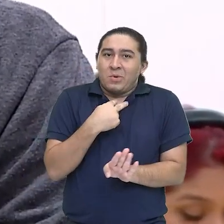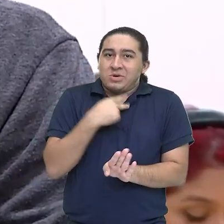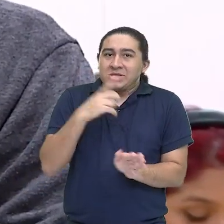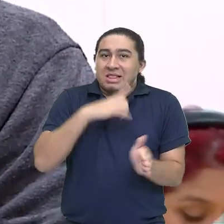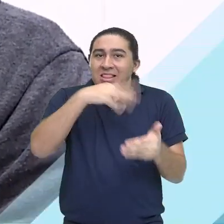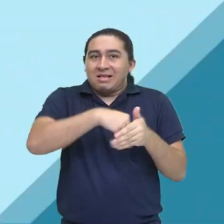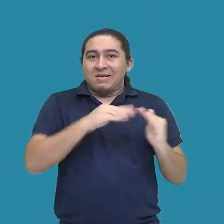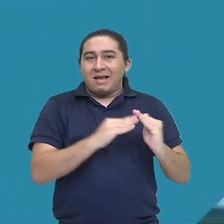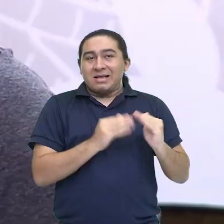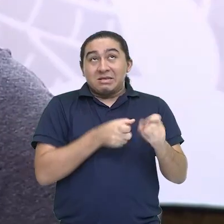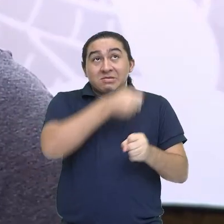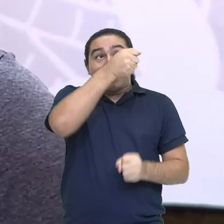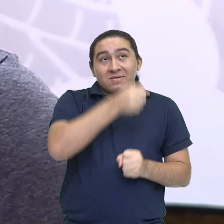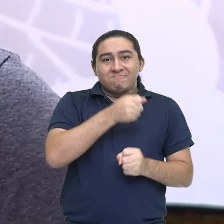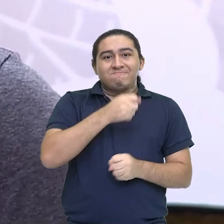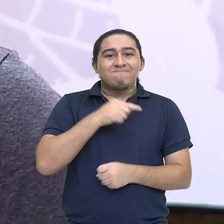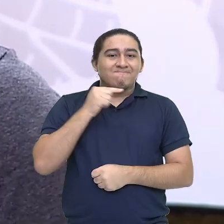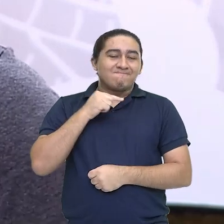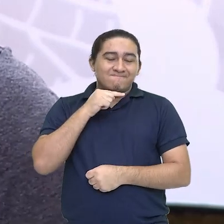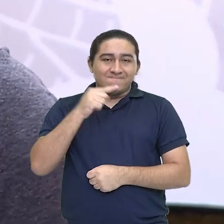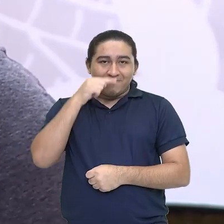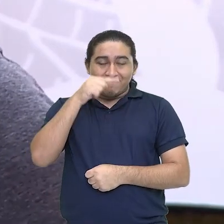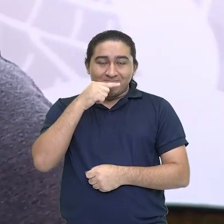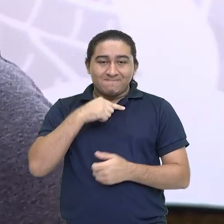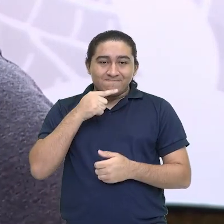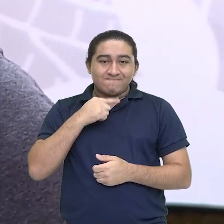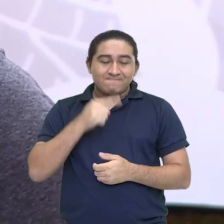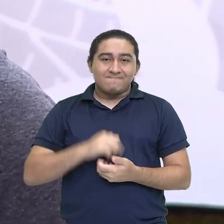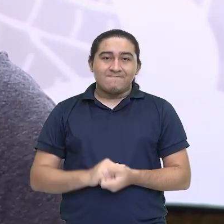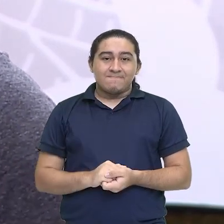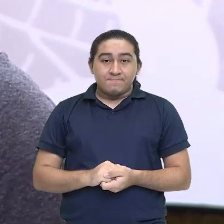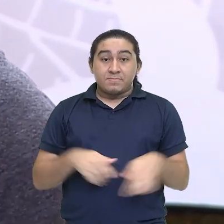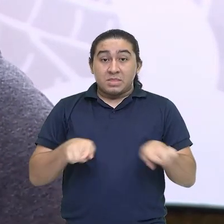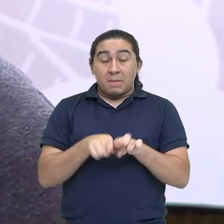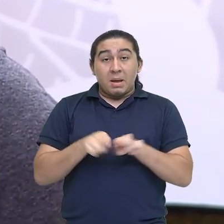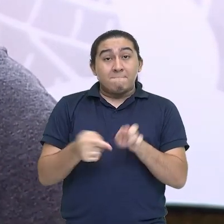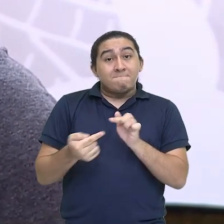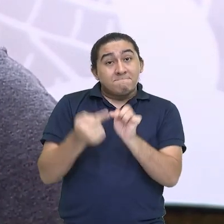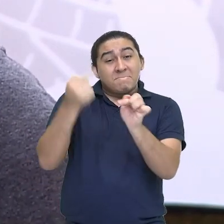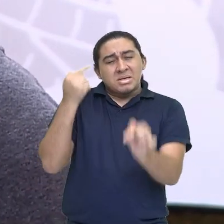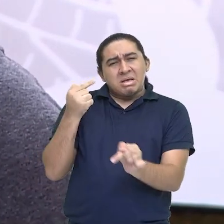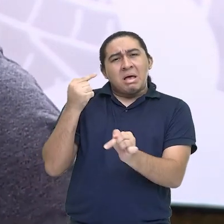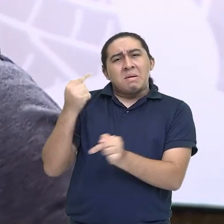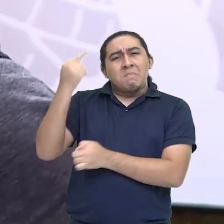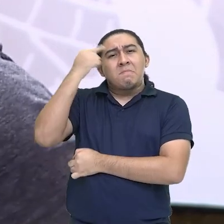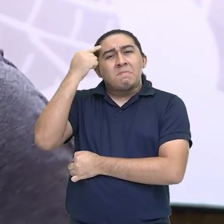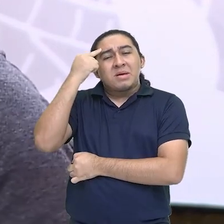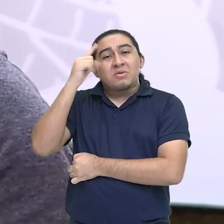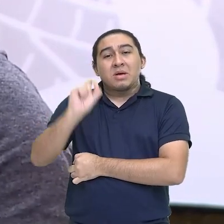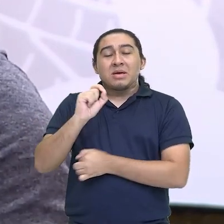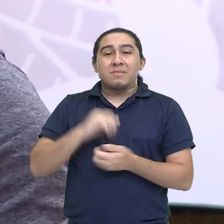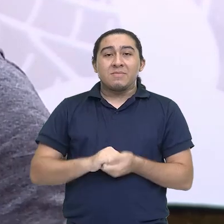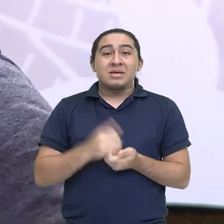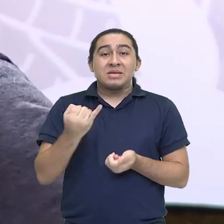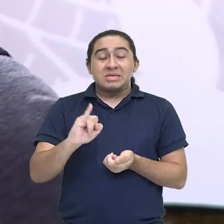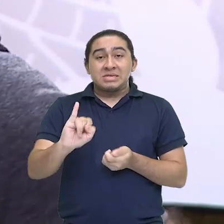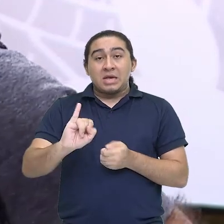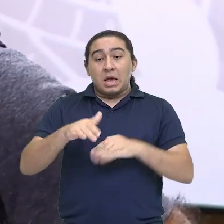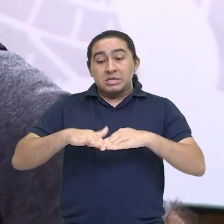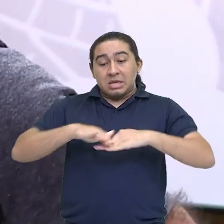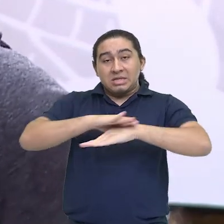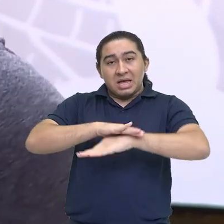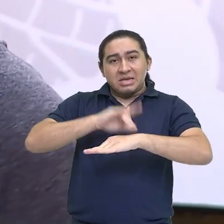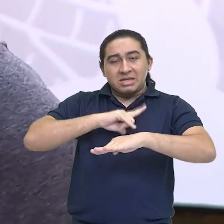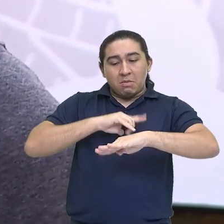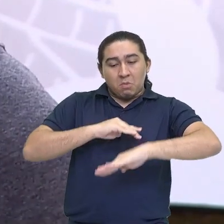dentro de casa. Na minha infância, a gente acreditava que se a sandália ficasse virada para